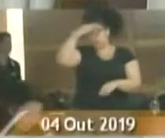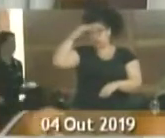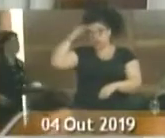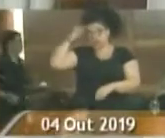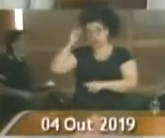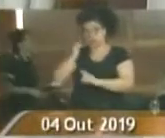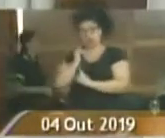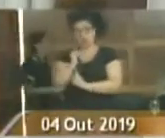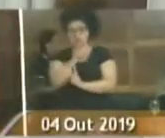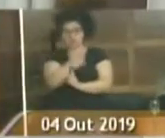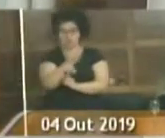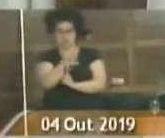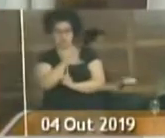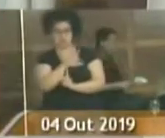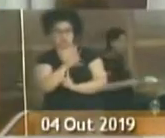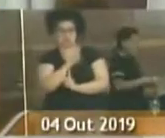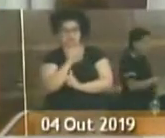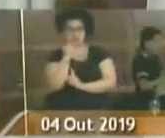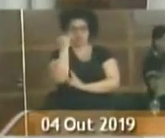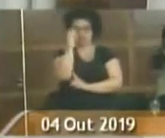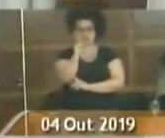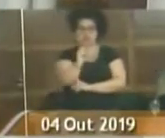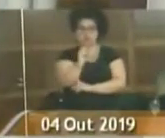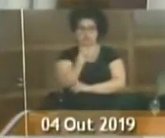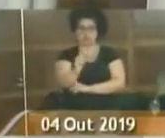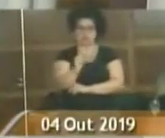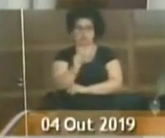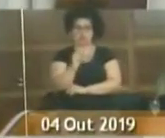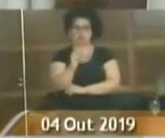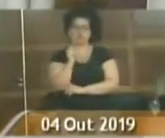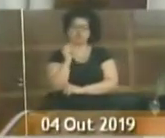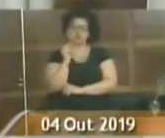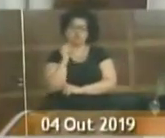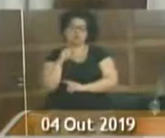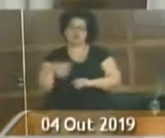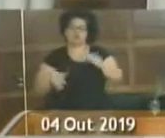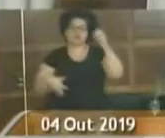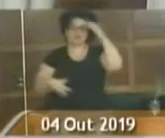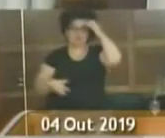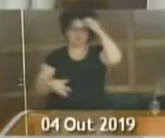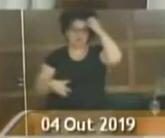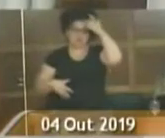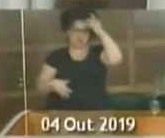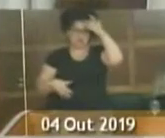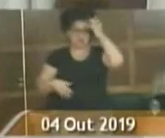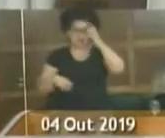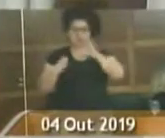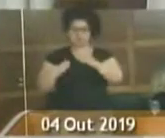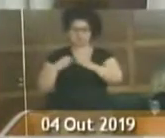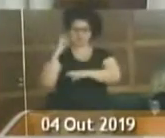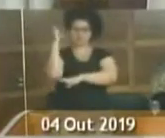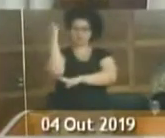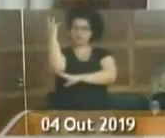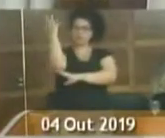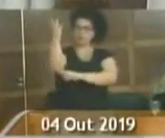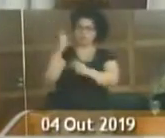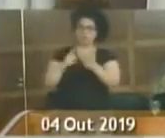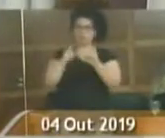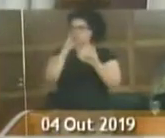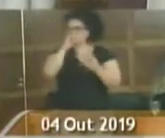para vocês uma coisa muito importante. Olha só, o miquinho que vive lá no mato, tá, o